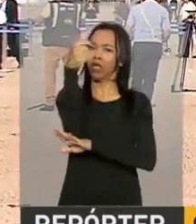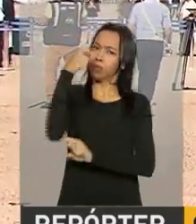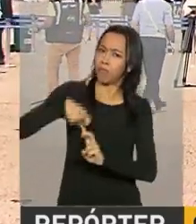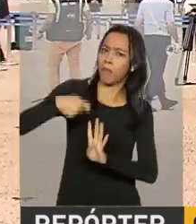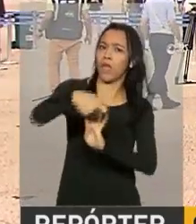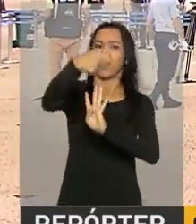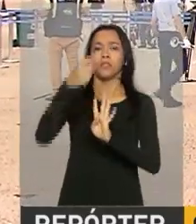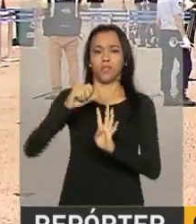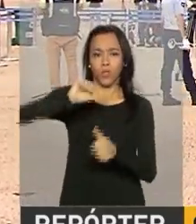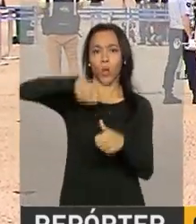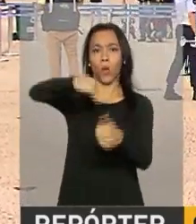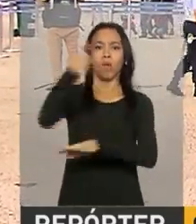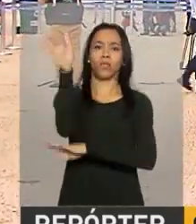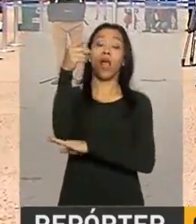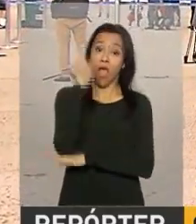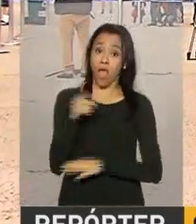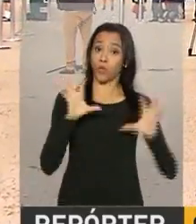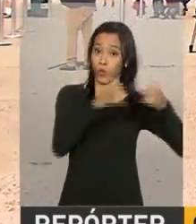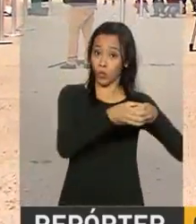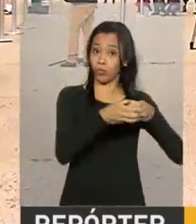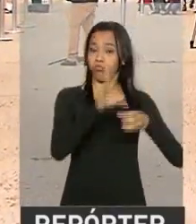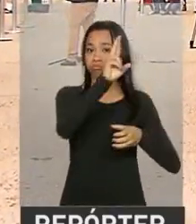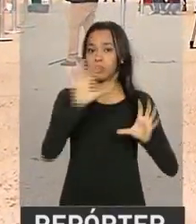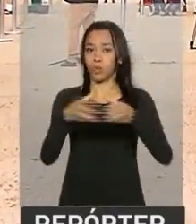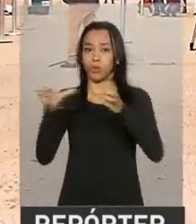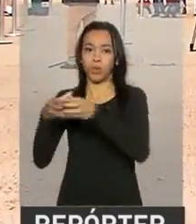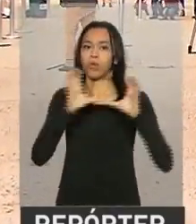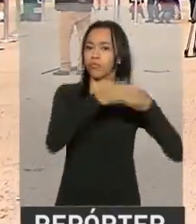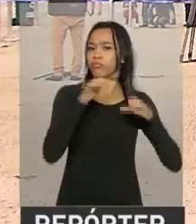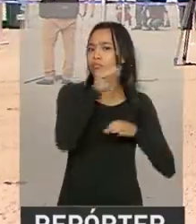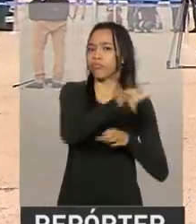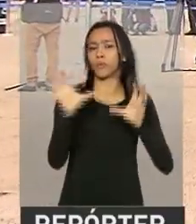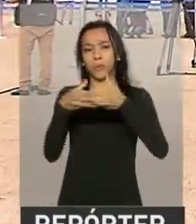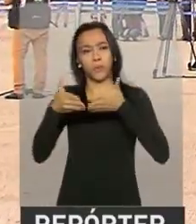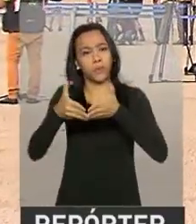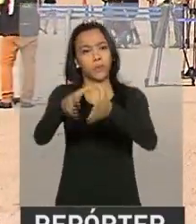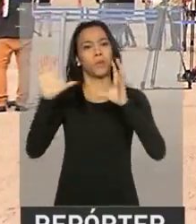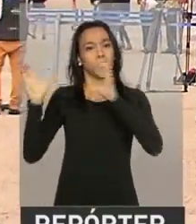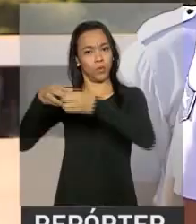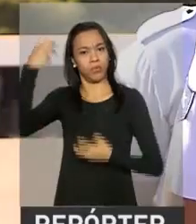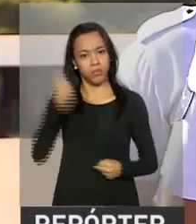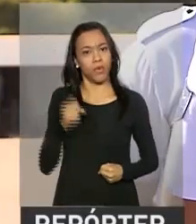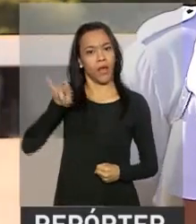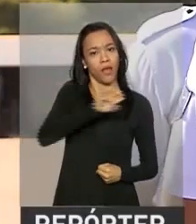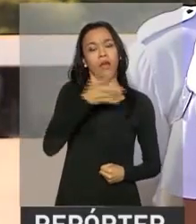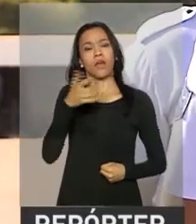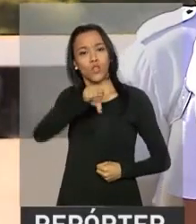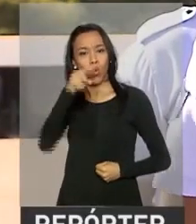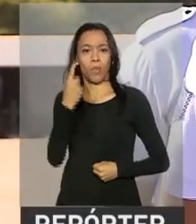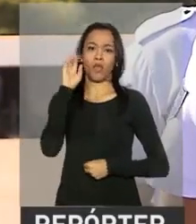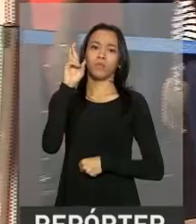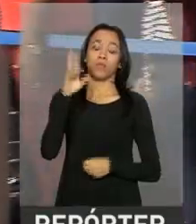E cada mês é responsabilidade de uma Força Armada e do Governo do Distrito Federal, através da Polícia Militar. Para nós da